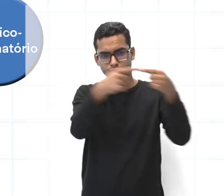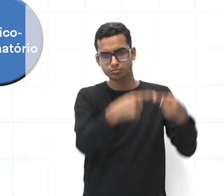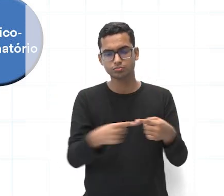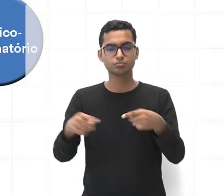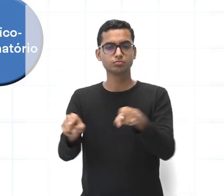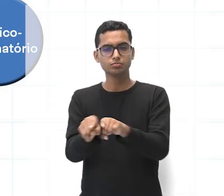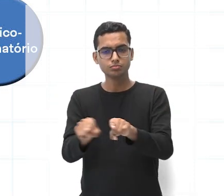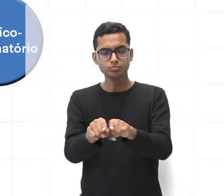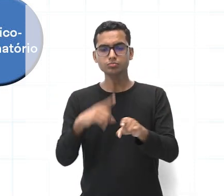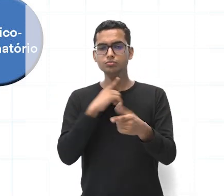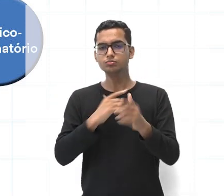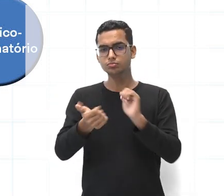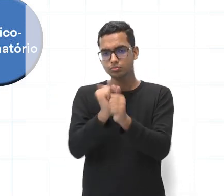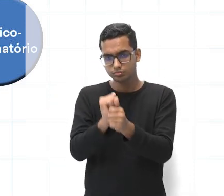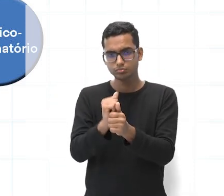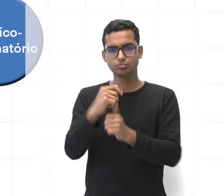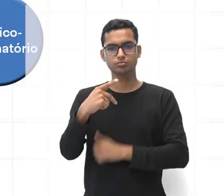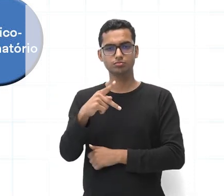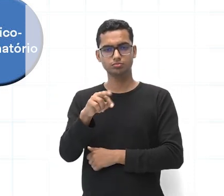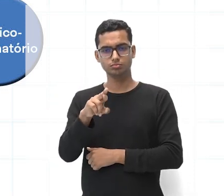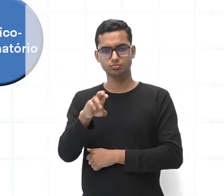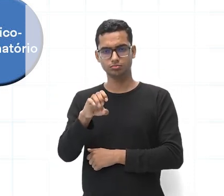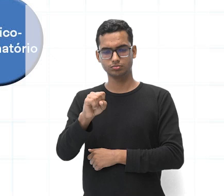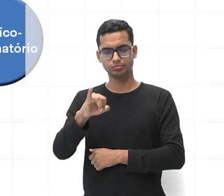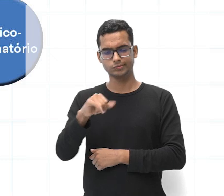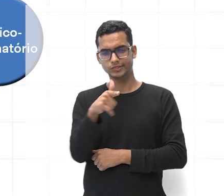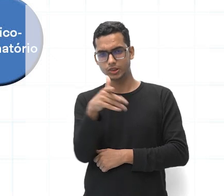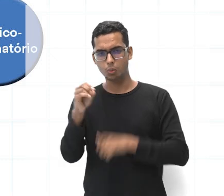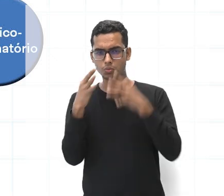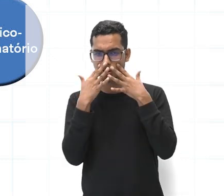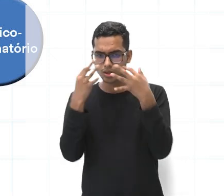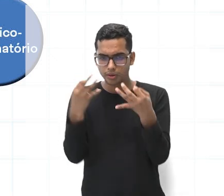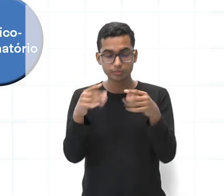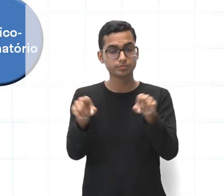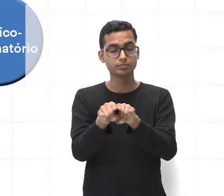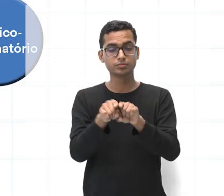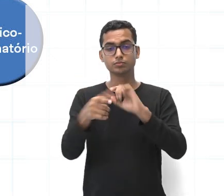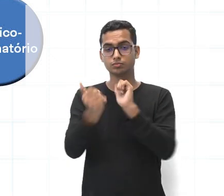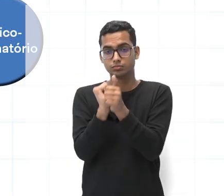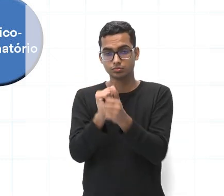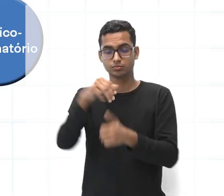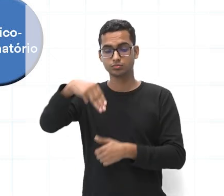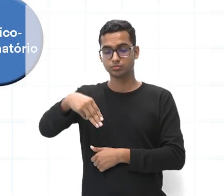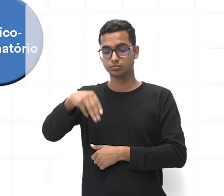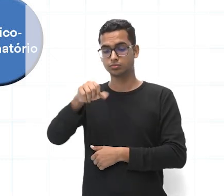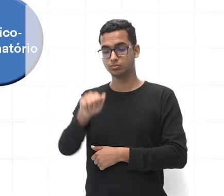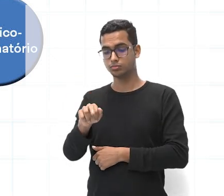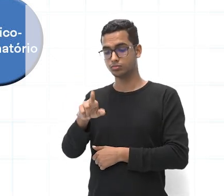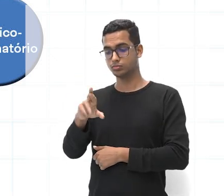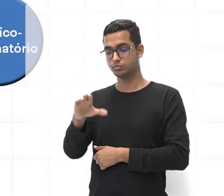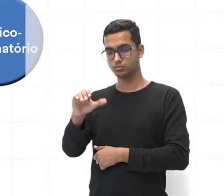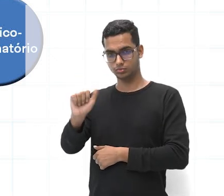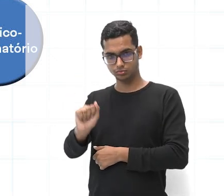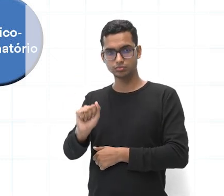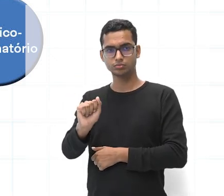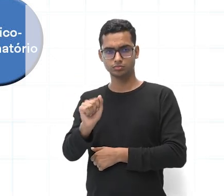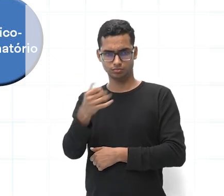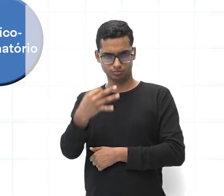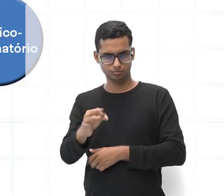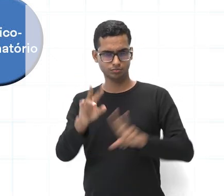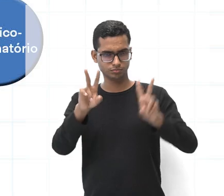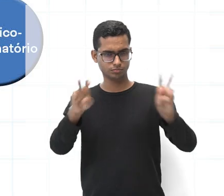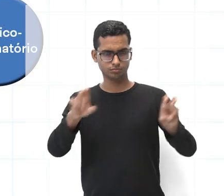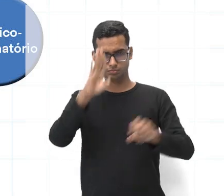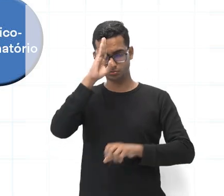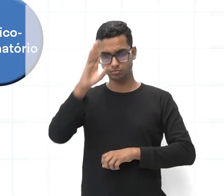precisão e, por fim, os esportes de marca, que foram tópico aí das nossas aulas, foram objeto de conhecimento das nossas